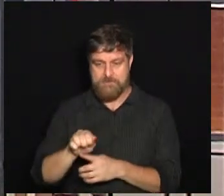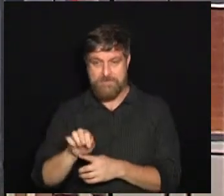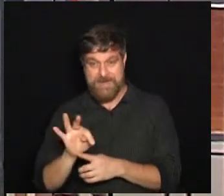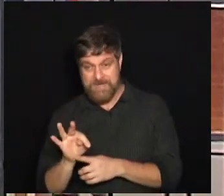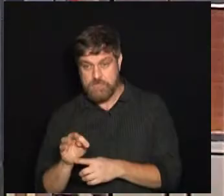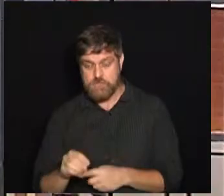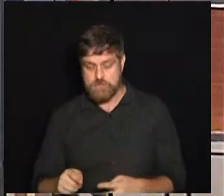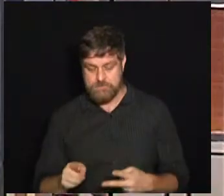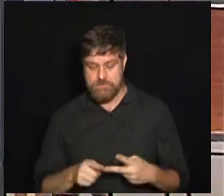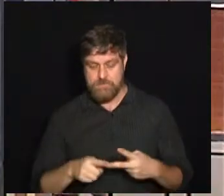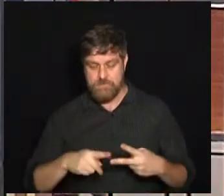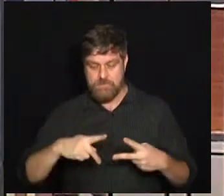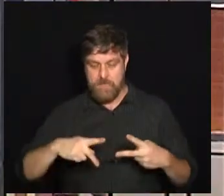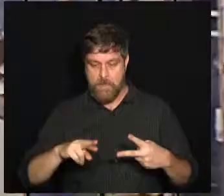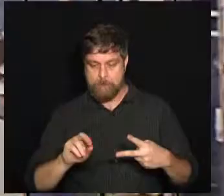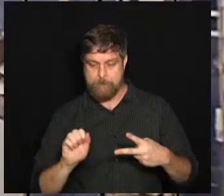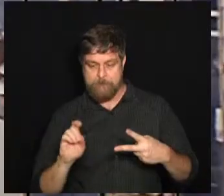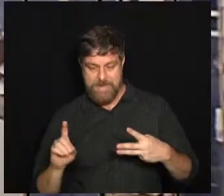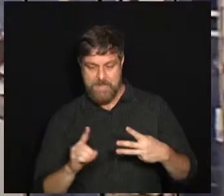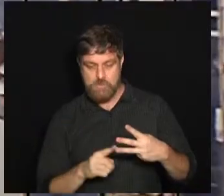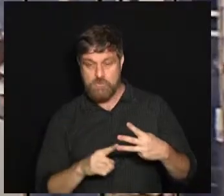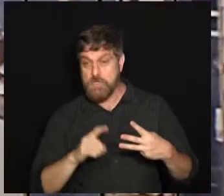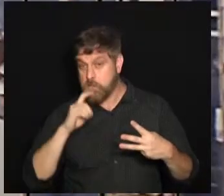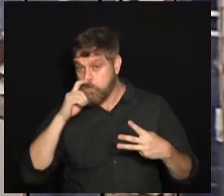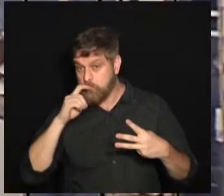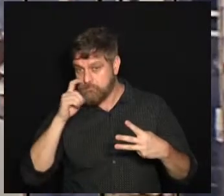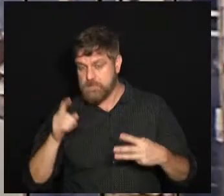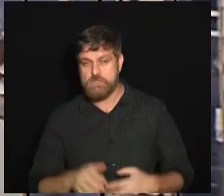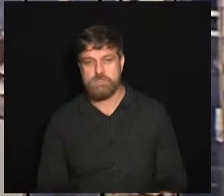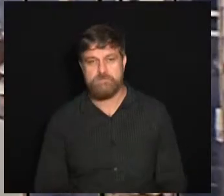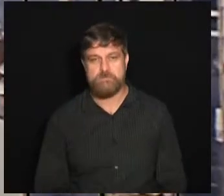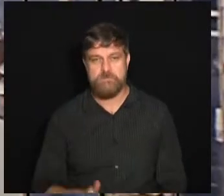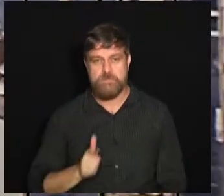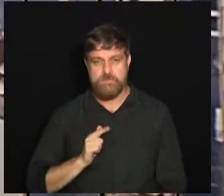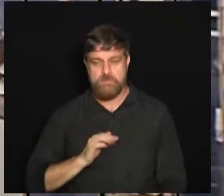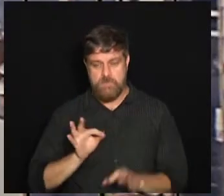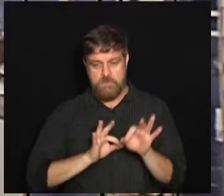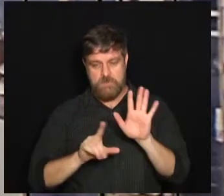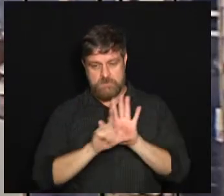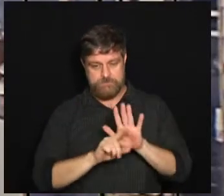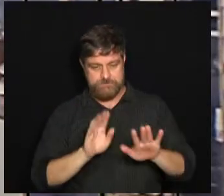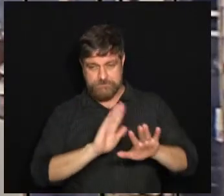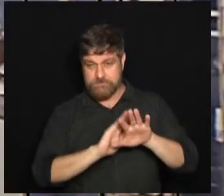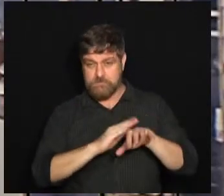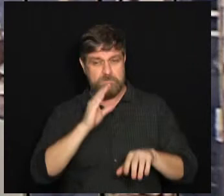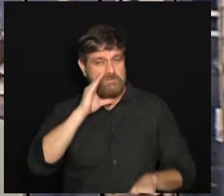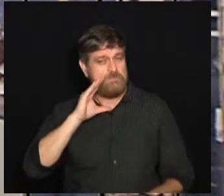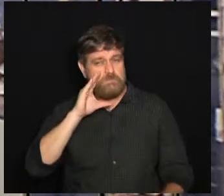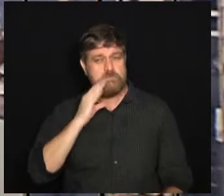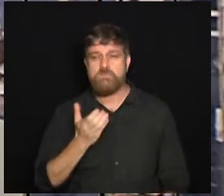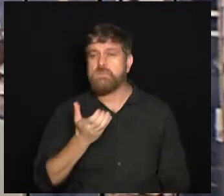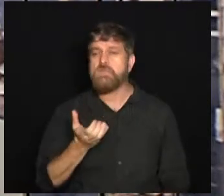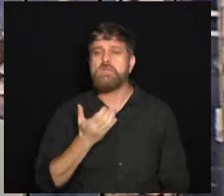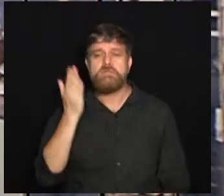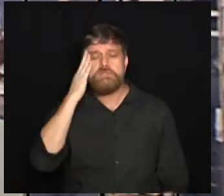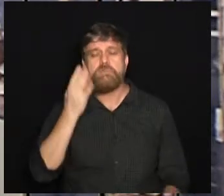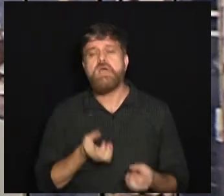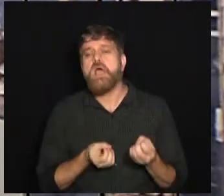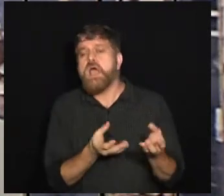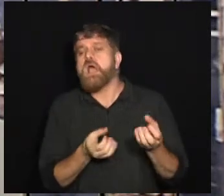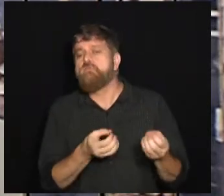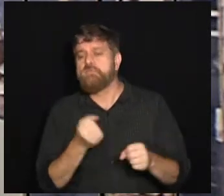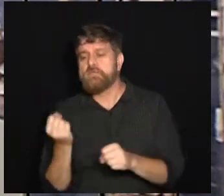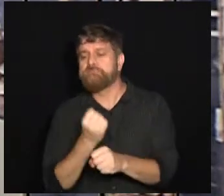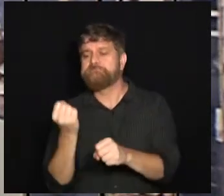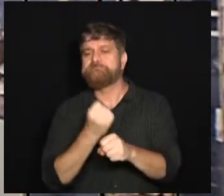e o Espásio Ouro Verde. Projeto de lei do vereador Luiz Cirilo quer as informações de